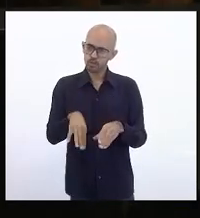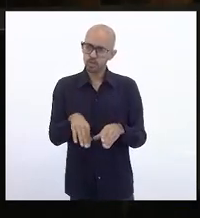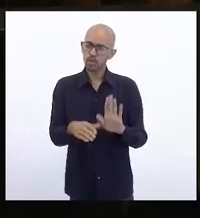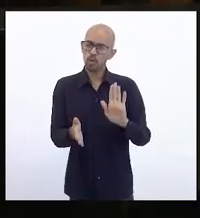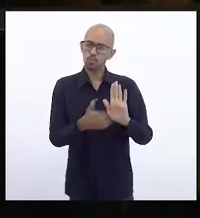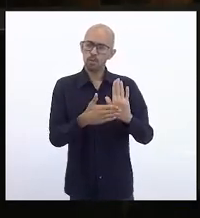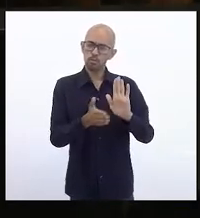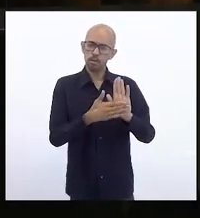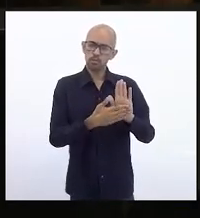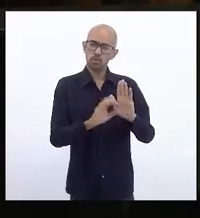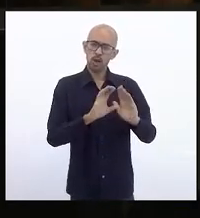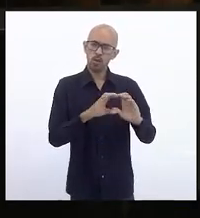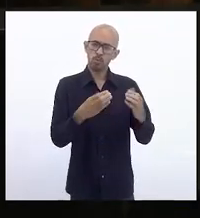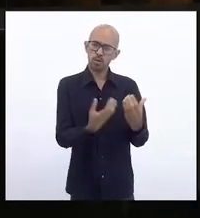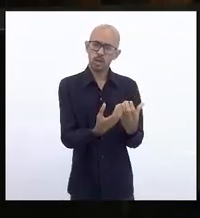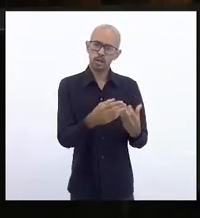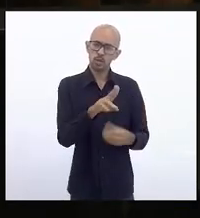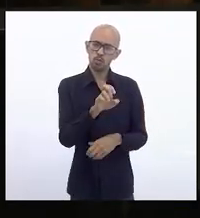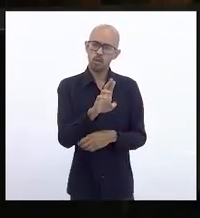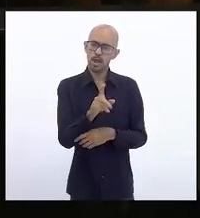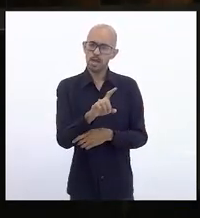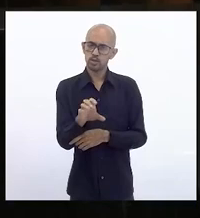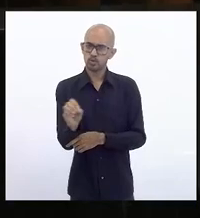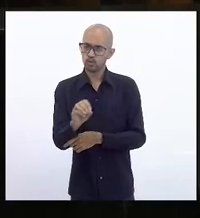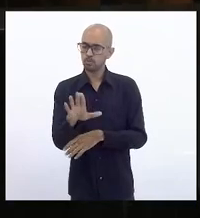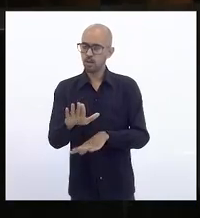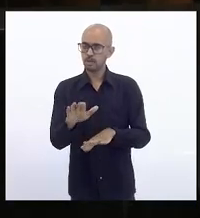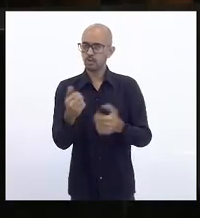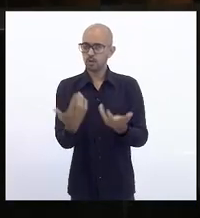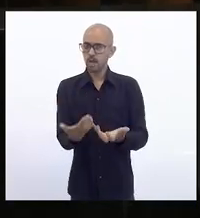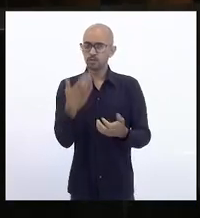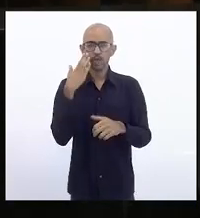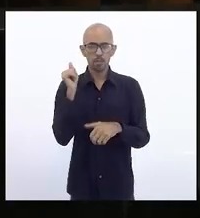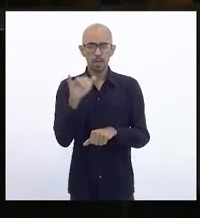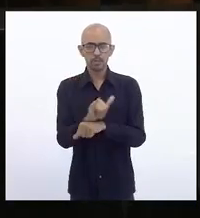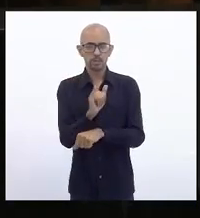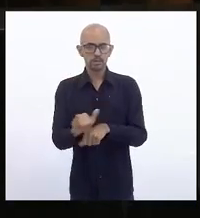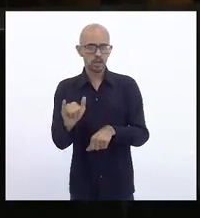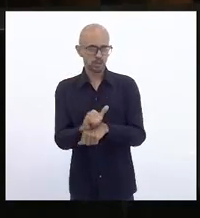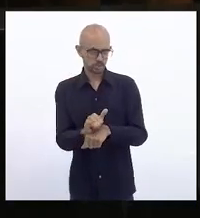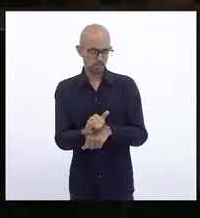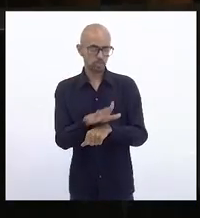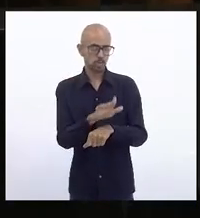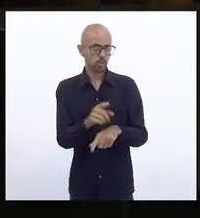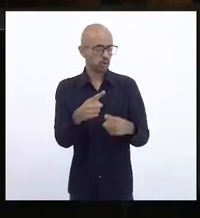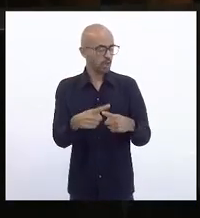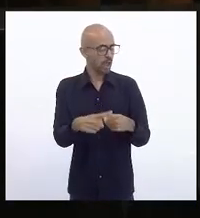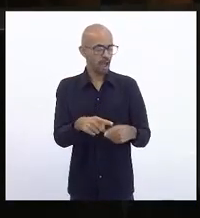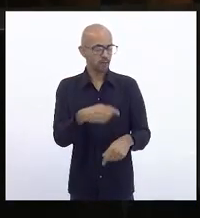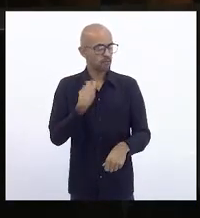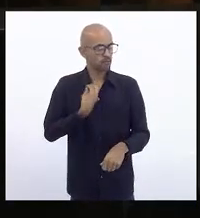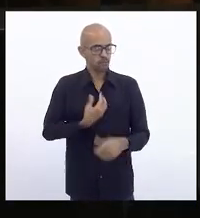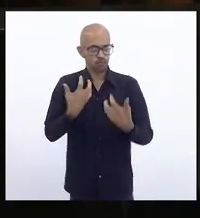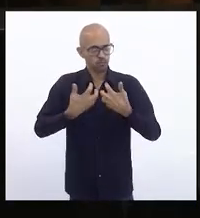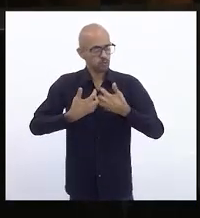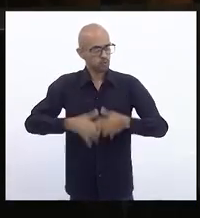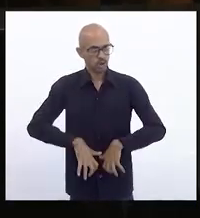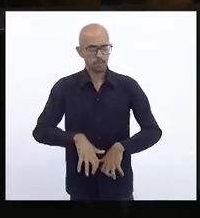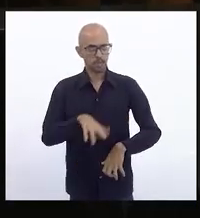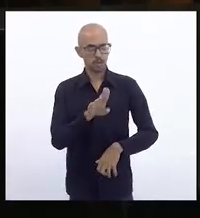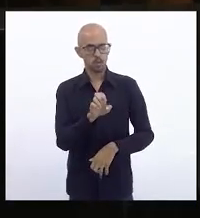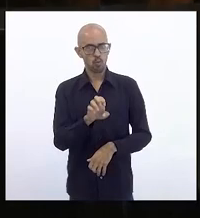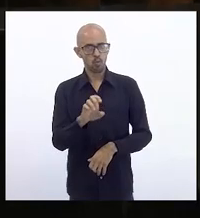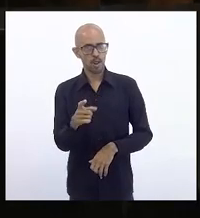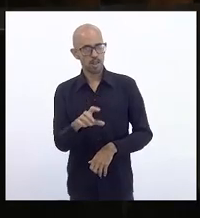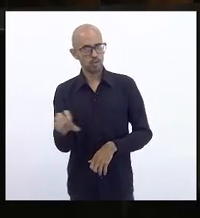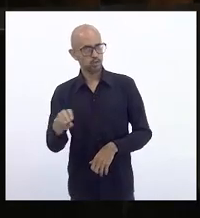UESO, mas quero discutir os meandros desse processo, porque sei que a vida da UESO nunca foi fácil e nunca foi sorte chegar